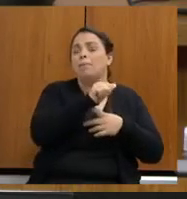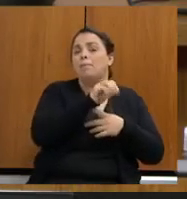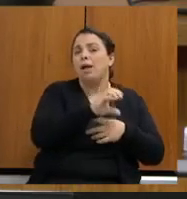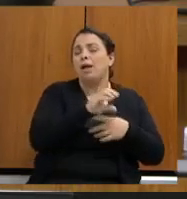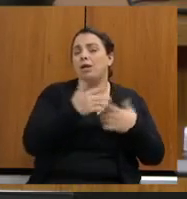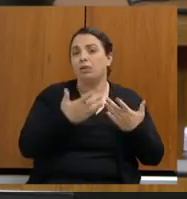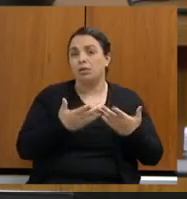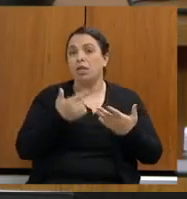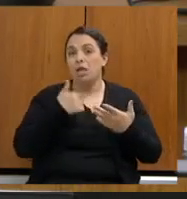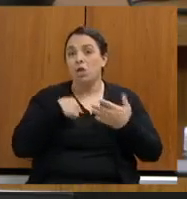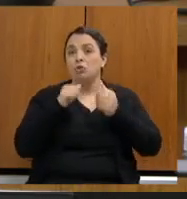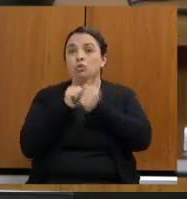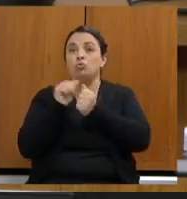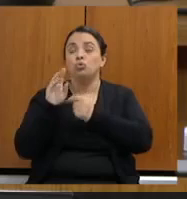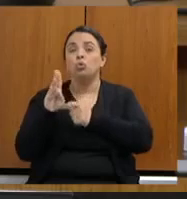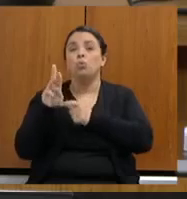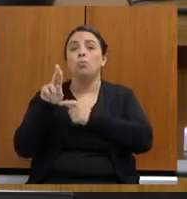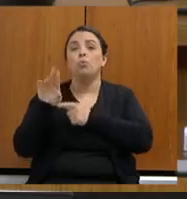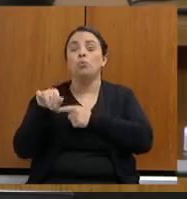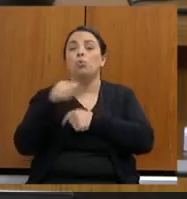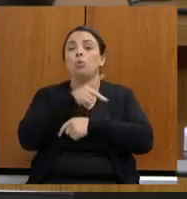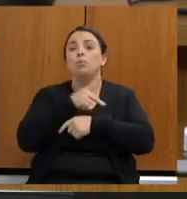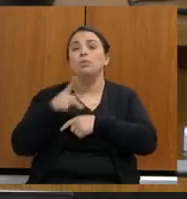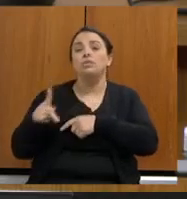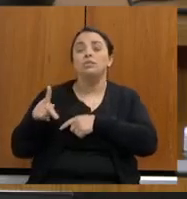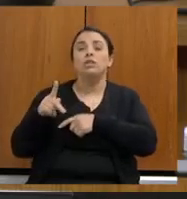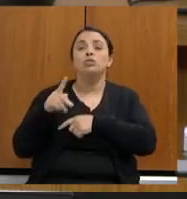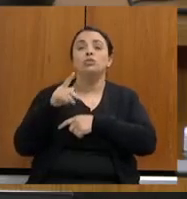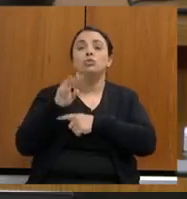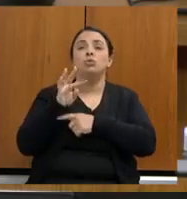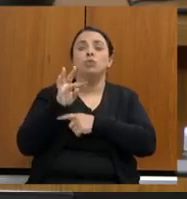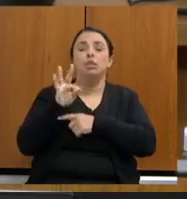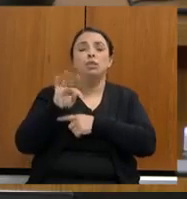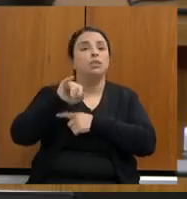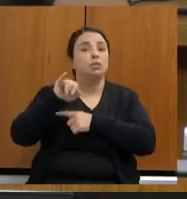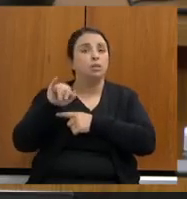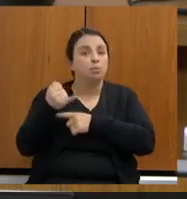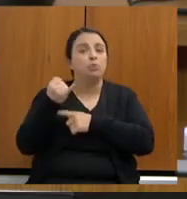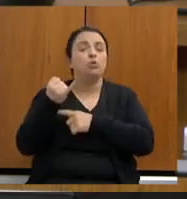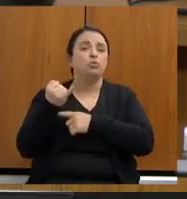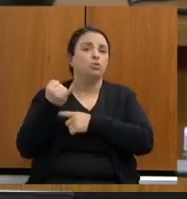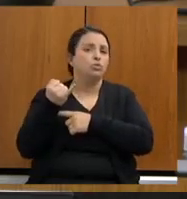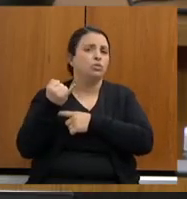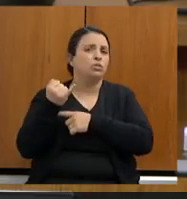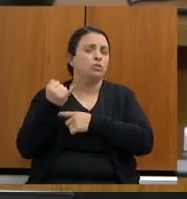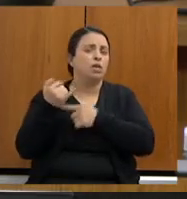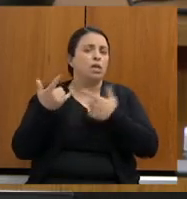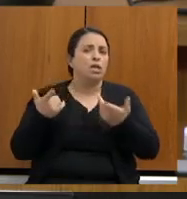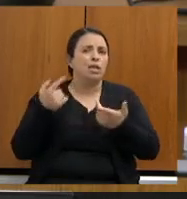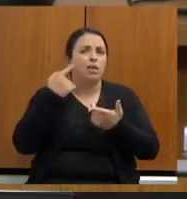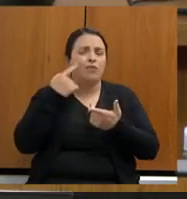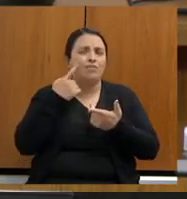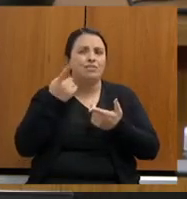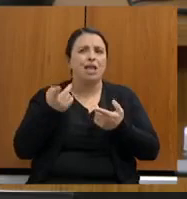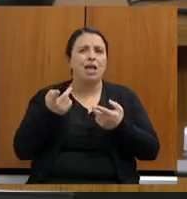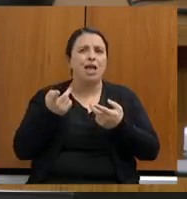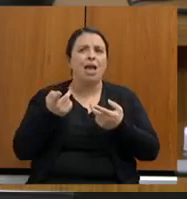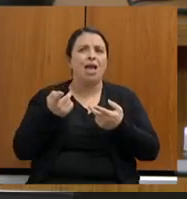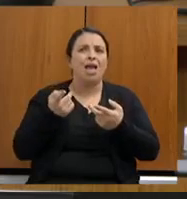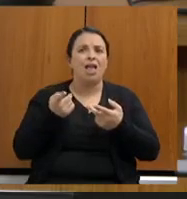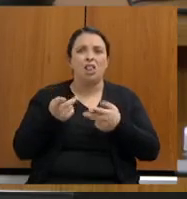e Bruno engler com presidente do nosso Justiça nós não aceitamos essa banalização de tornozeleira